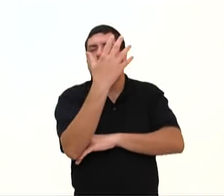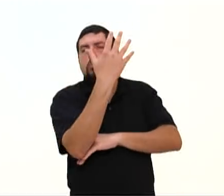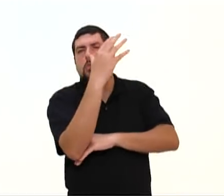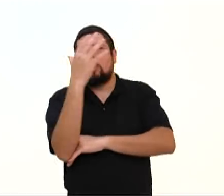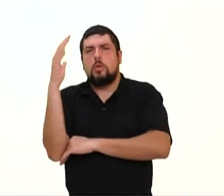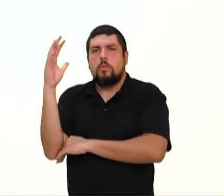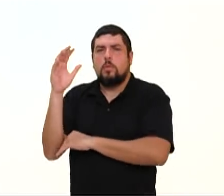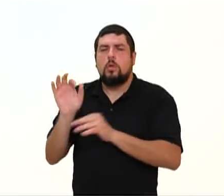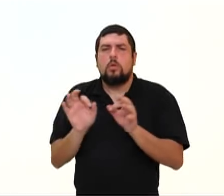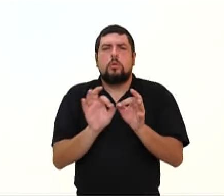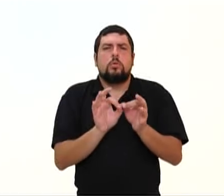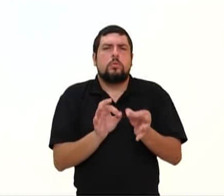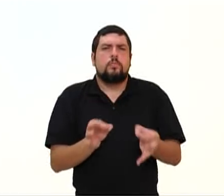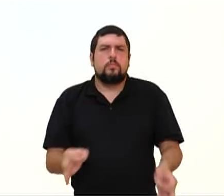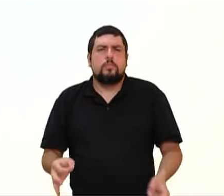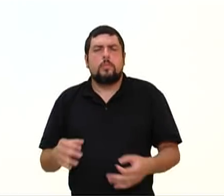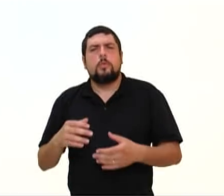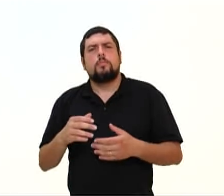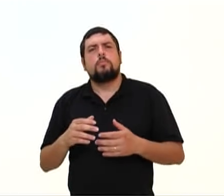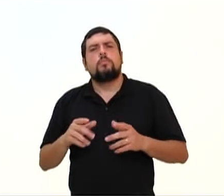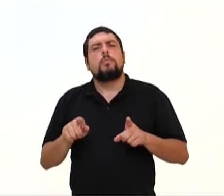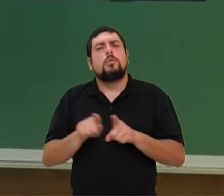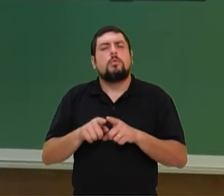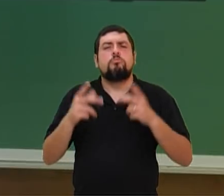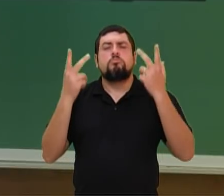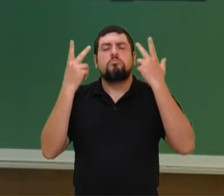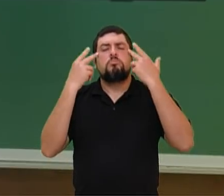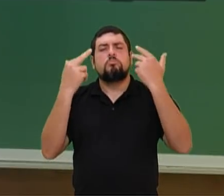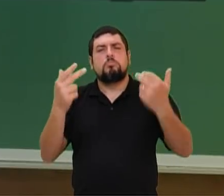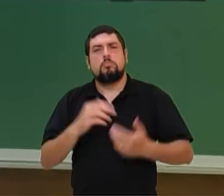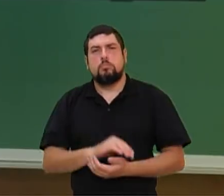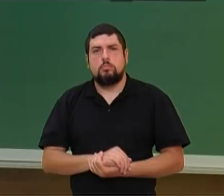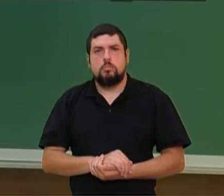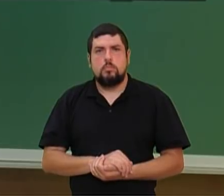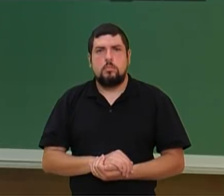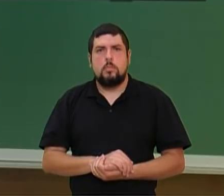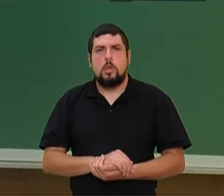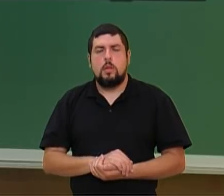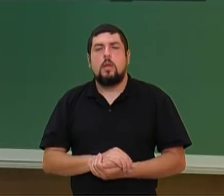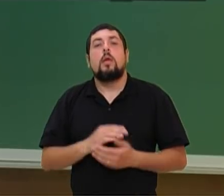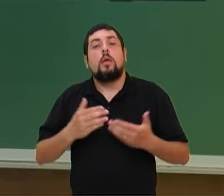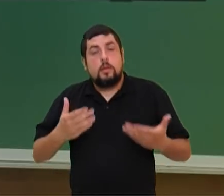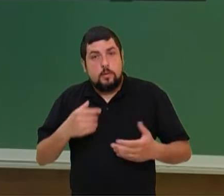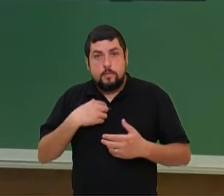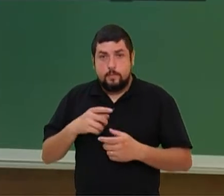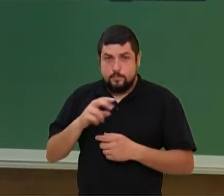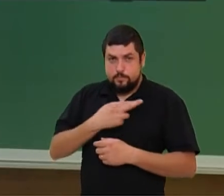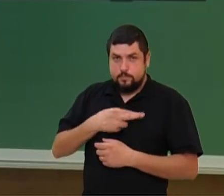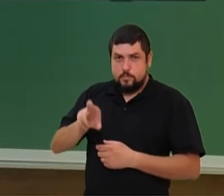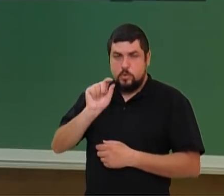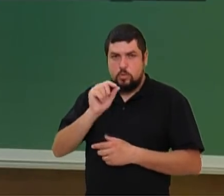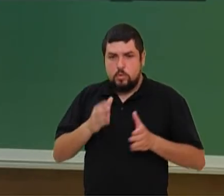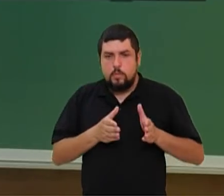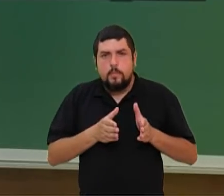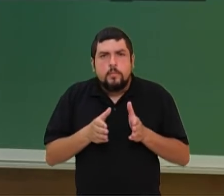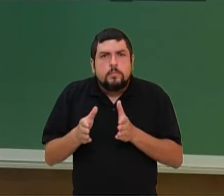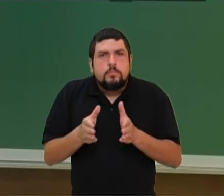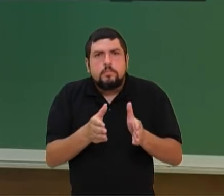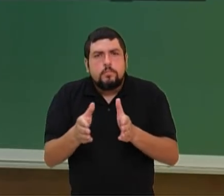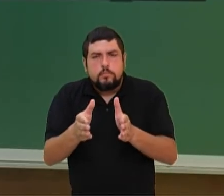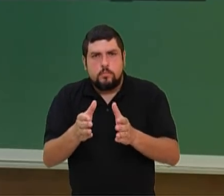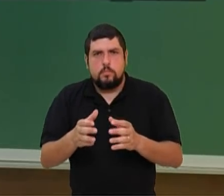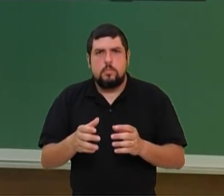e naturalidade. Ou seja, para eles existe um caminho que o homem tem que seguir, né? Tanto que o símbolo